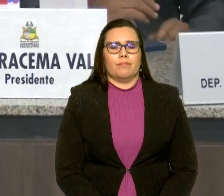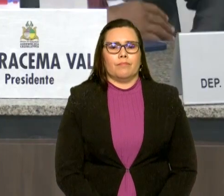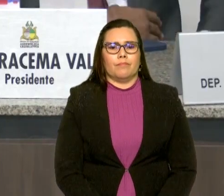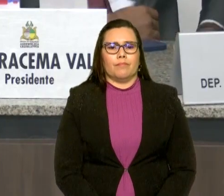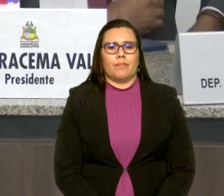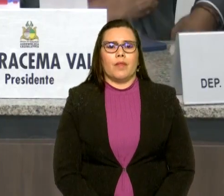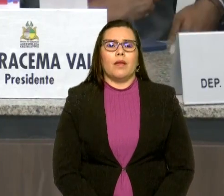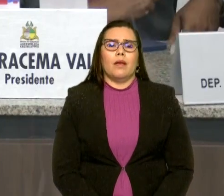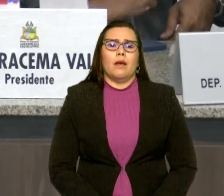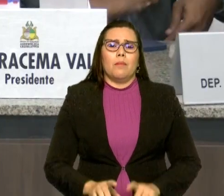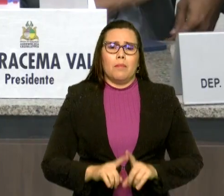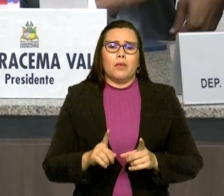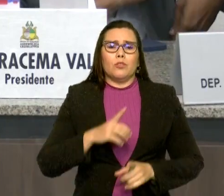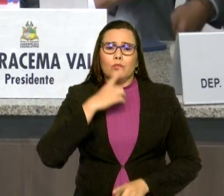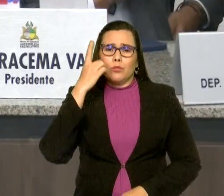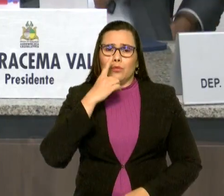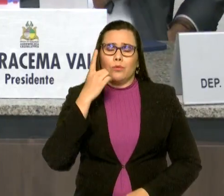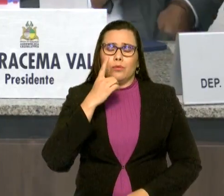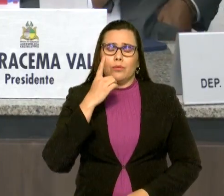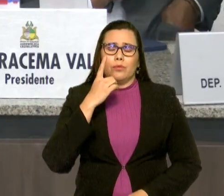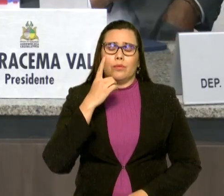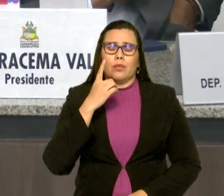abstenções.